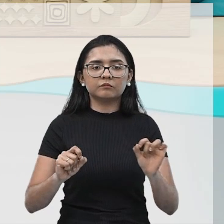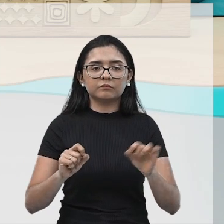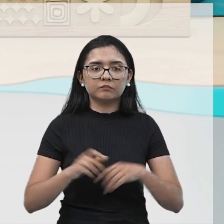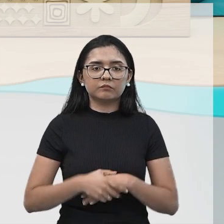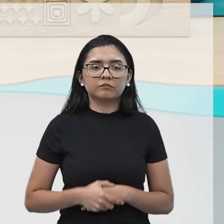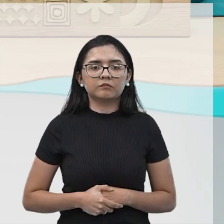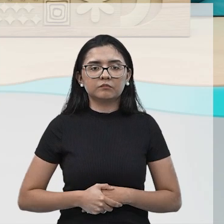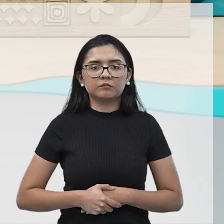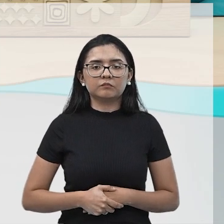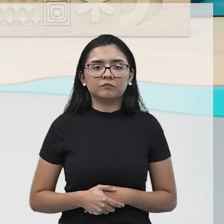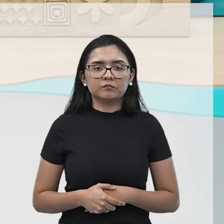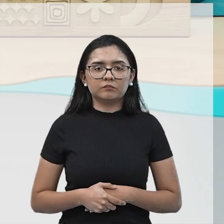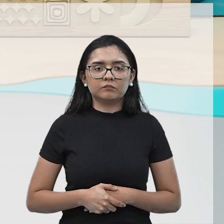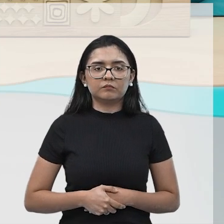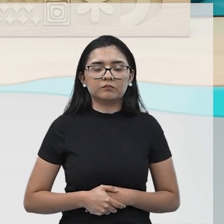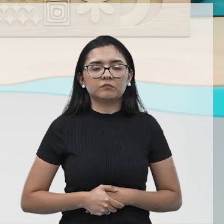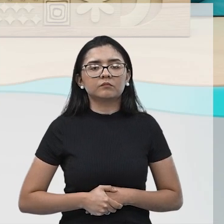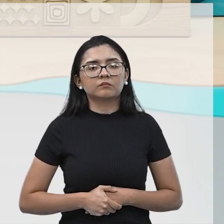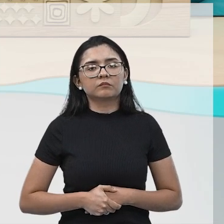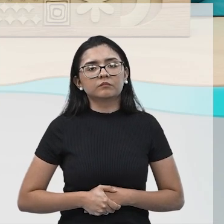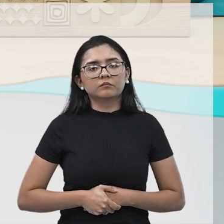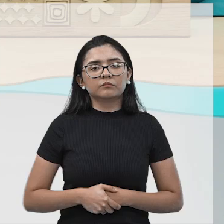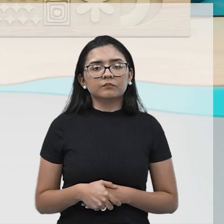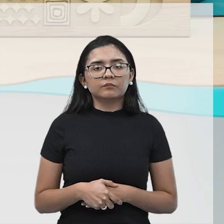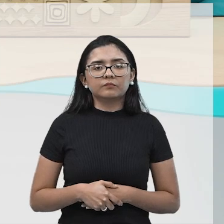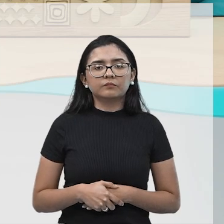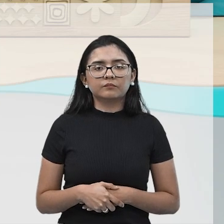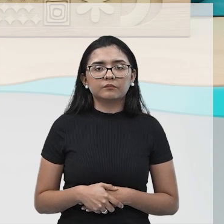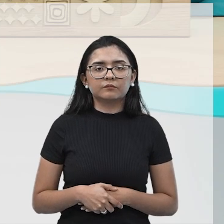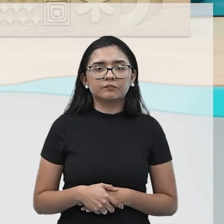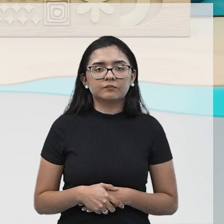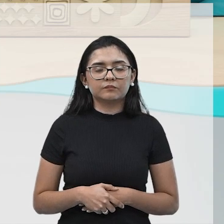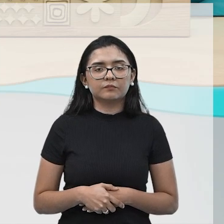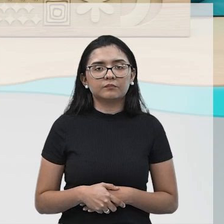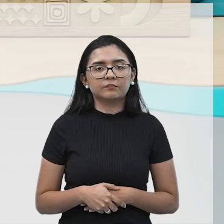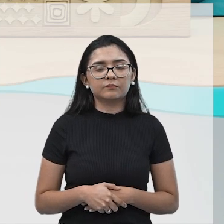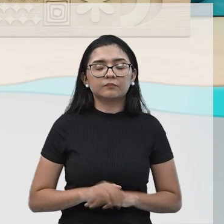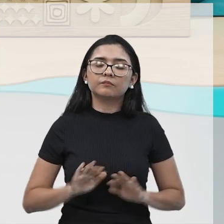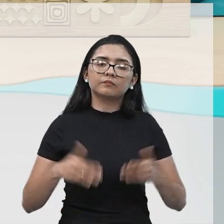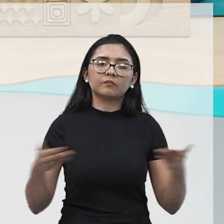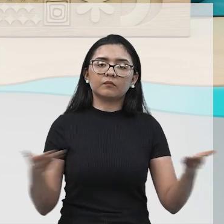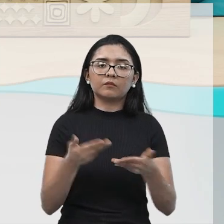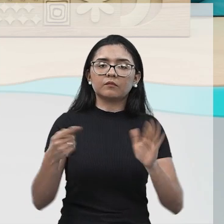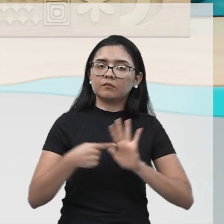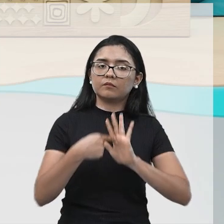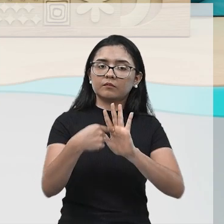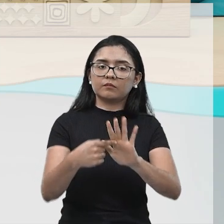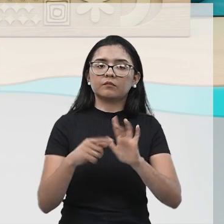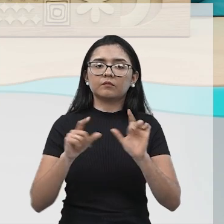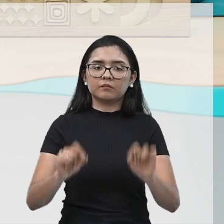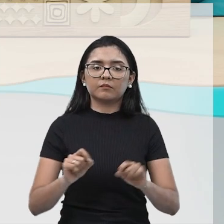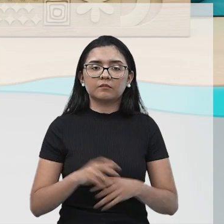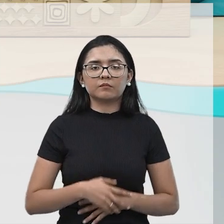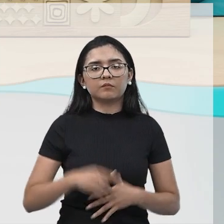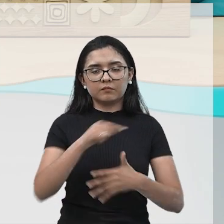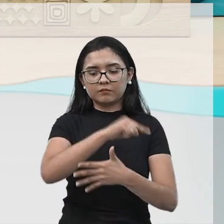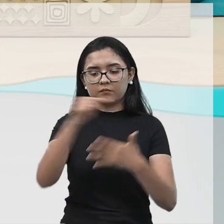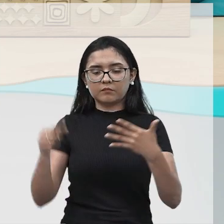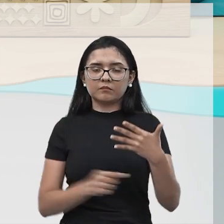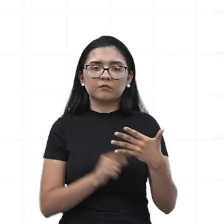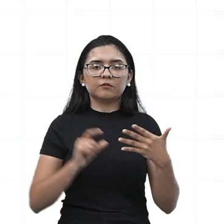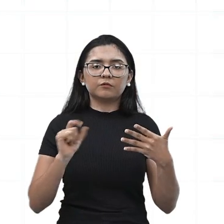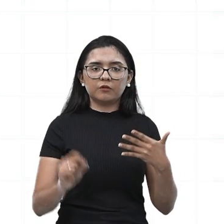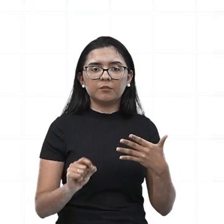uma caracterização especial para vocês. E agora nós vamos mostrar para vocês as formas do